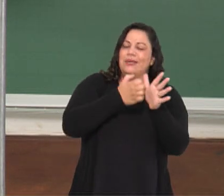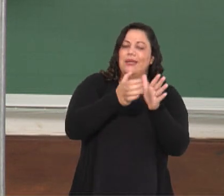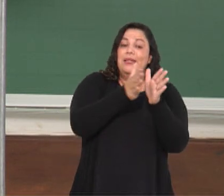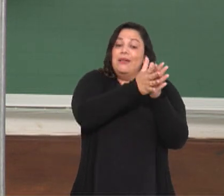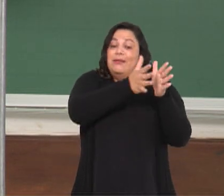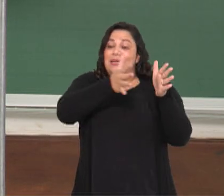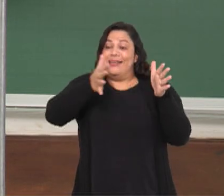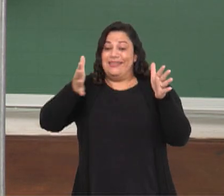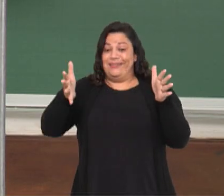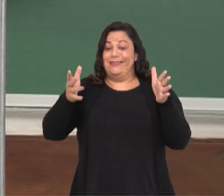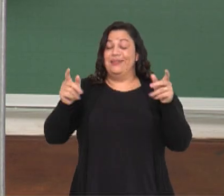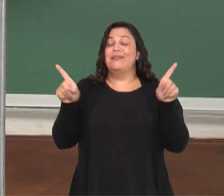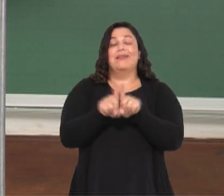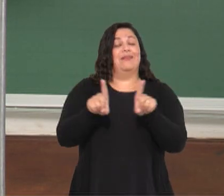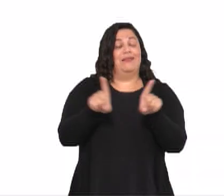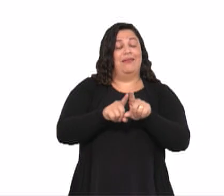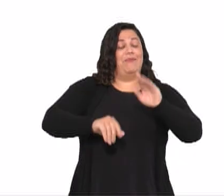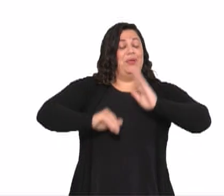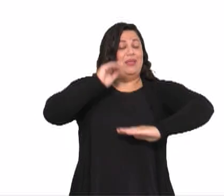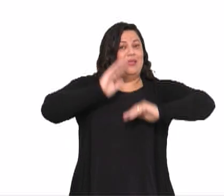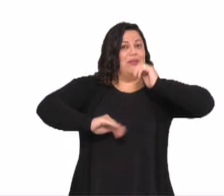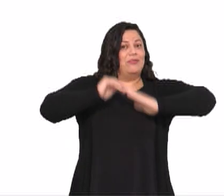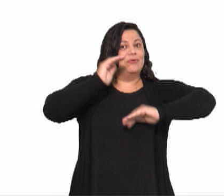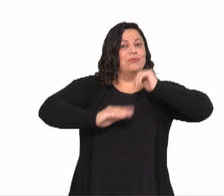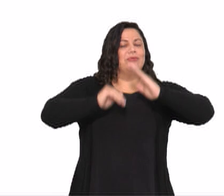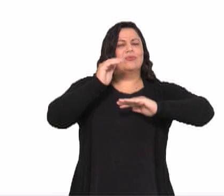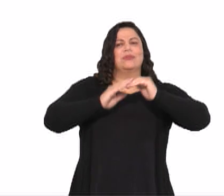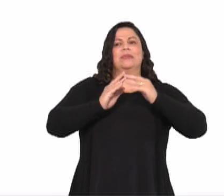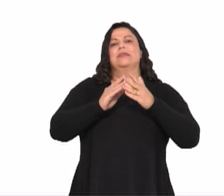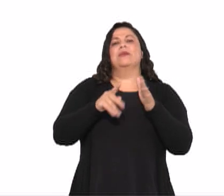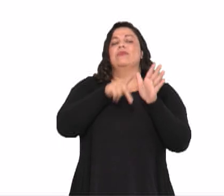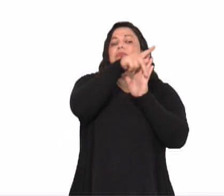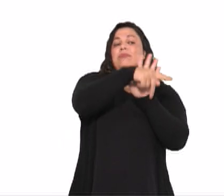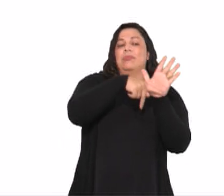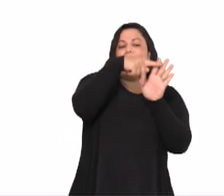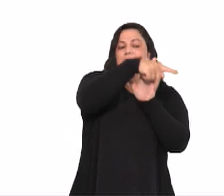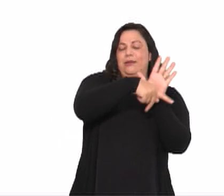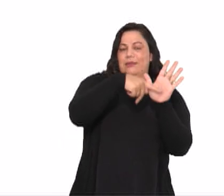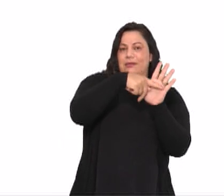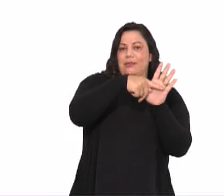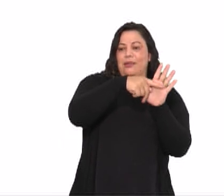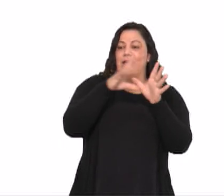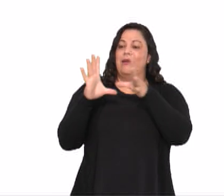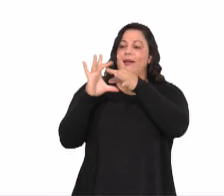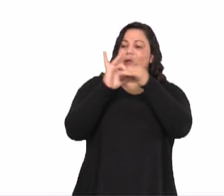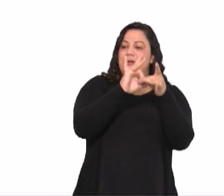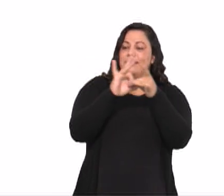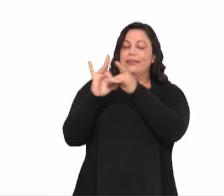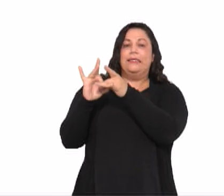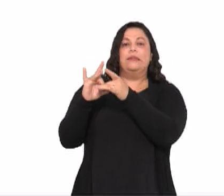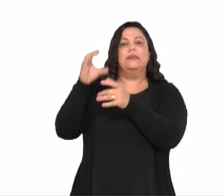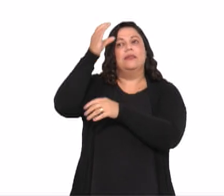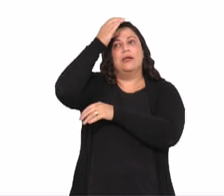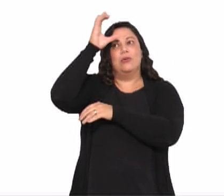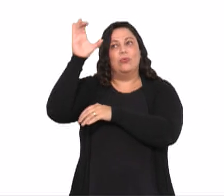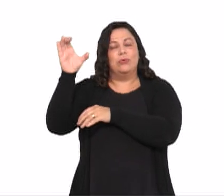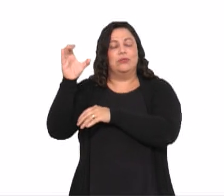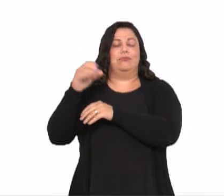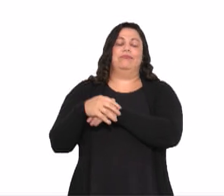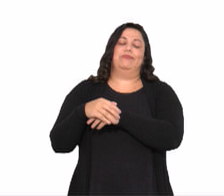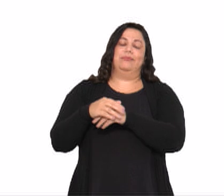a construção da ferrovia de Paranaguá-Curitiba, né? Que liga. Então, antes da construção dessa ferrovia,